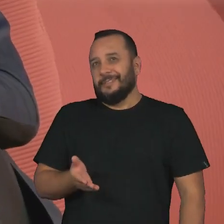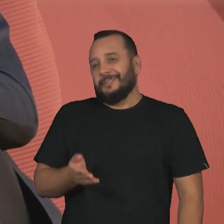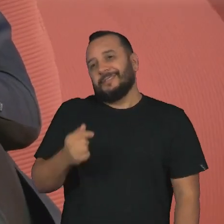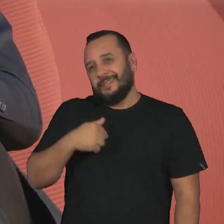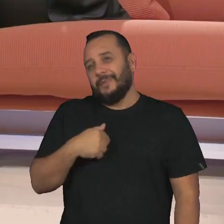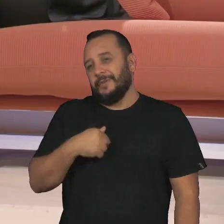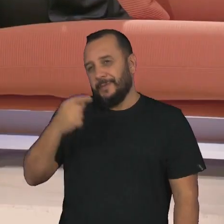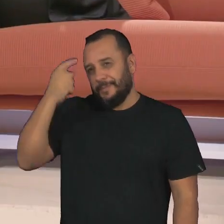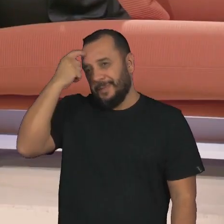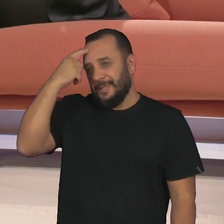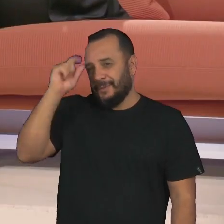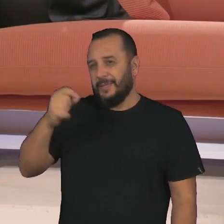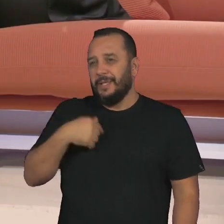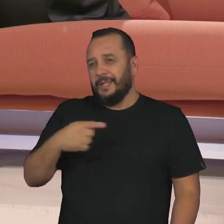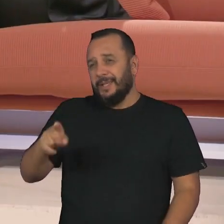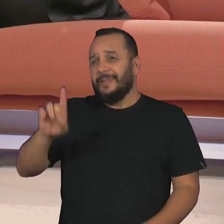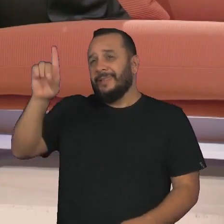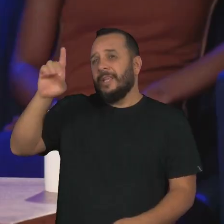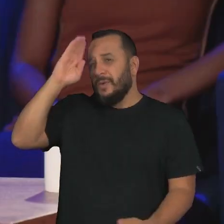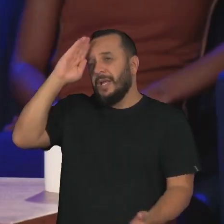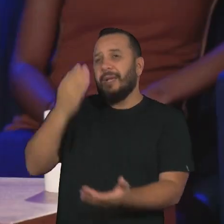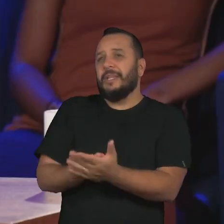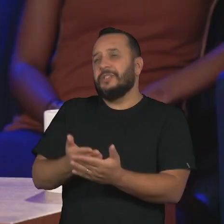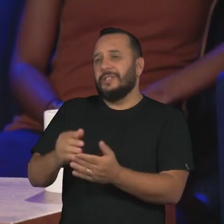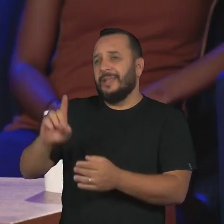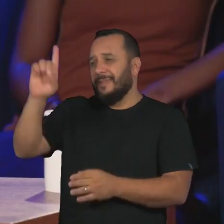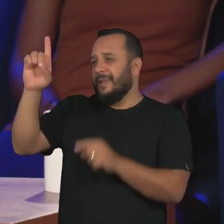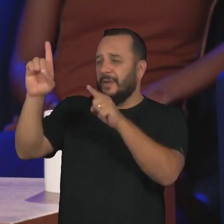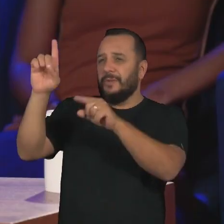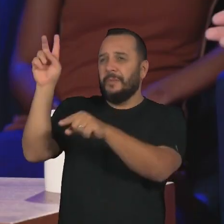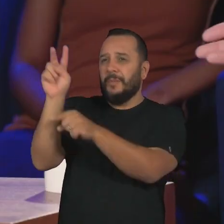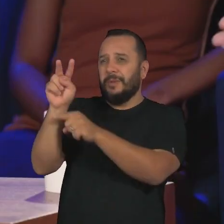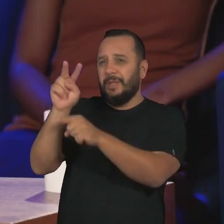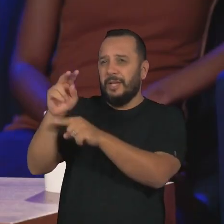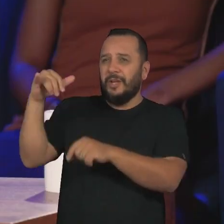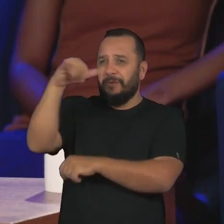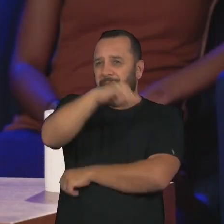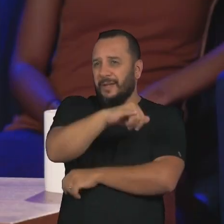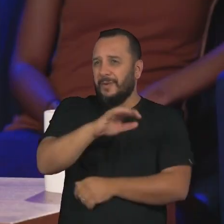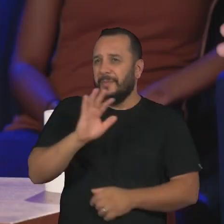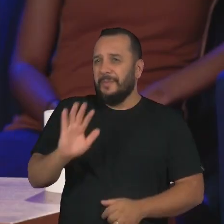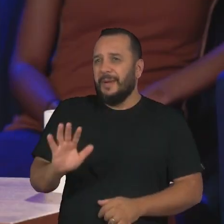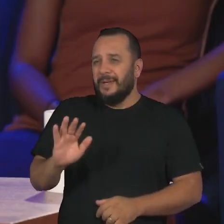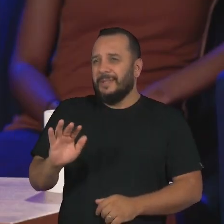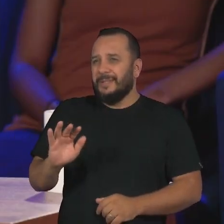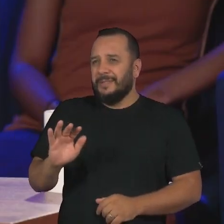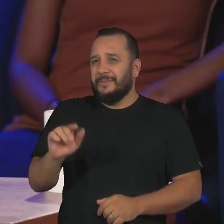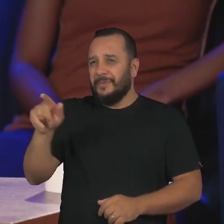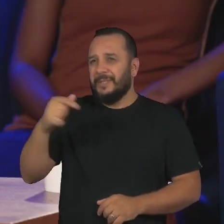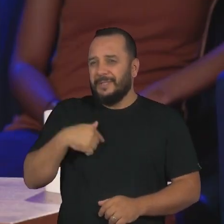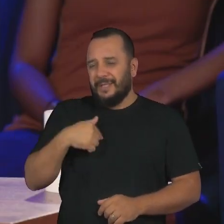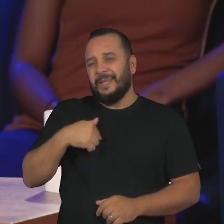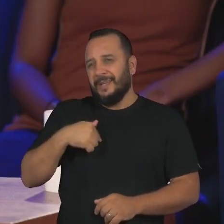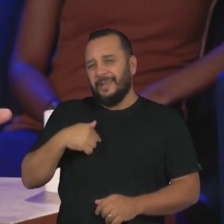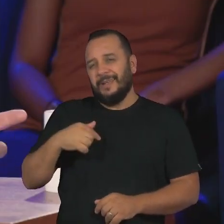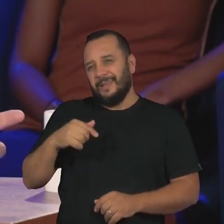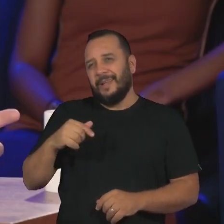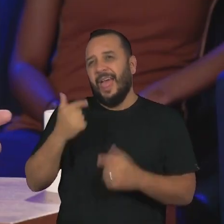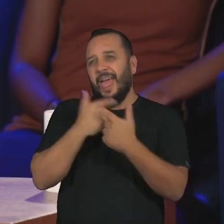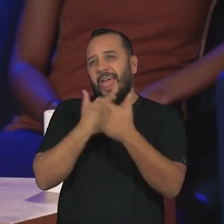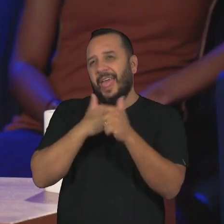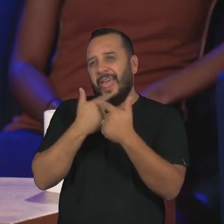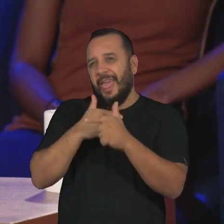pergunta é essa, né? Assim, mas que Deus que você acredita? Um Deus que te protege do avião, mas que você está se divertindo com uma coisa que